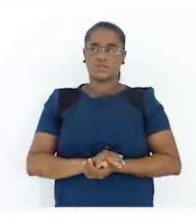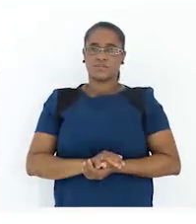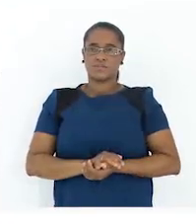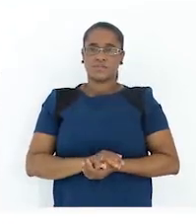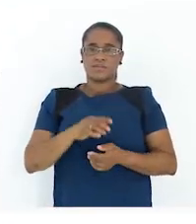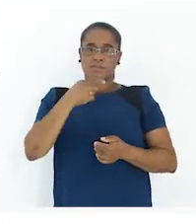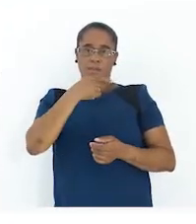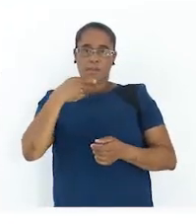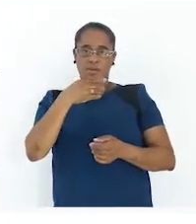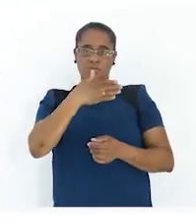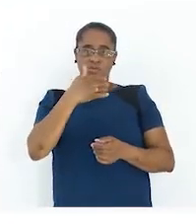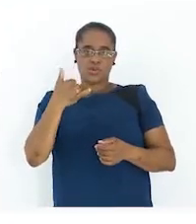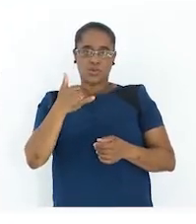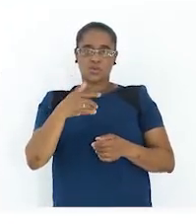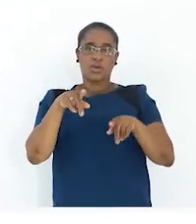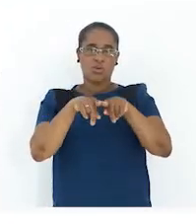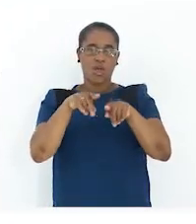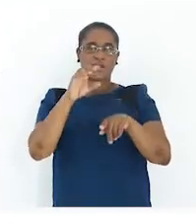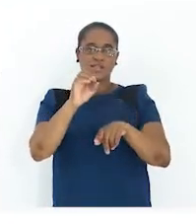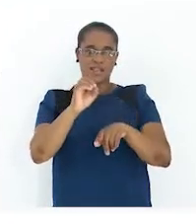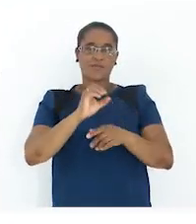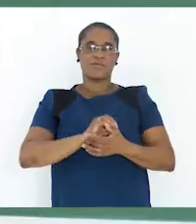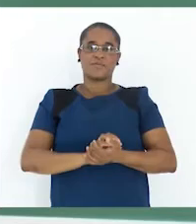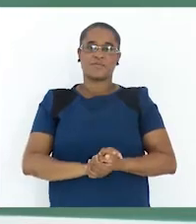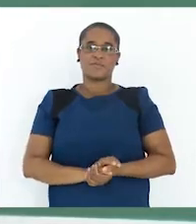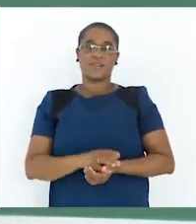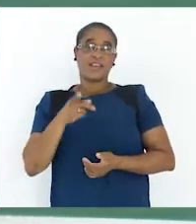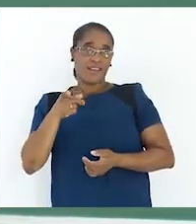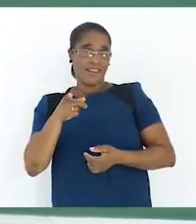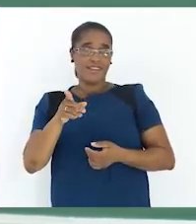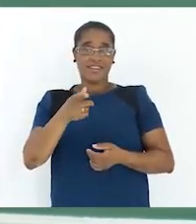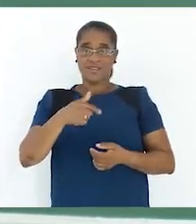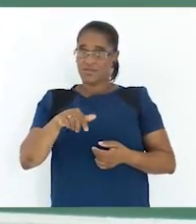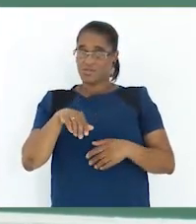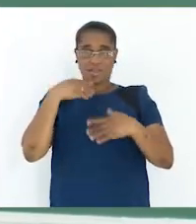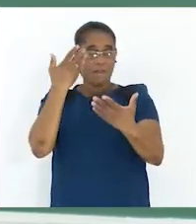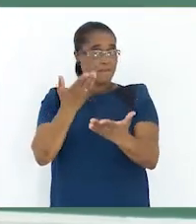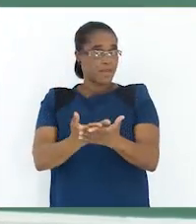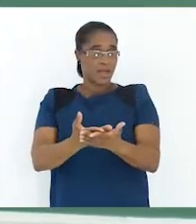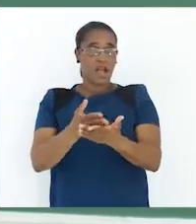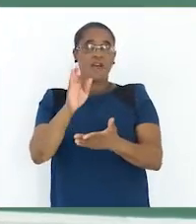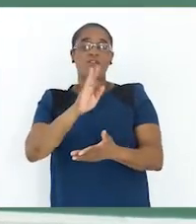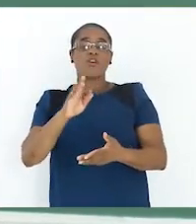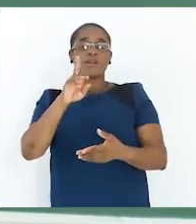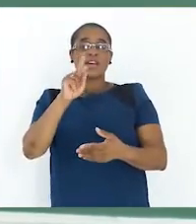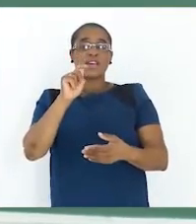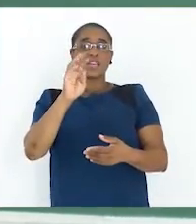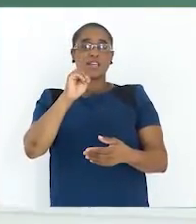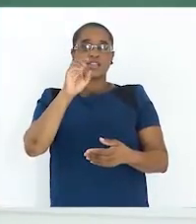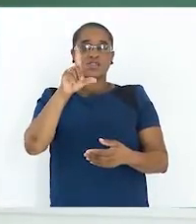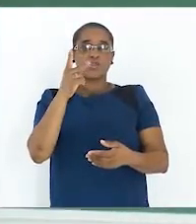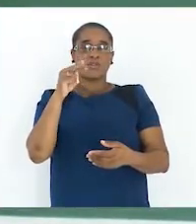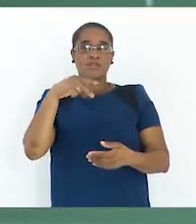menos 12 igual a zero. Aqui não vamos aplicar a fórmula resolvente, mas